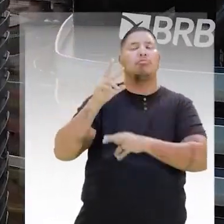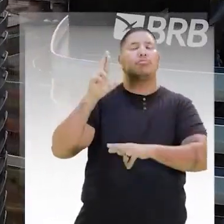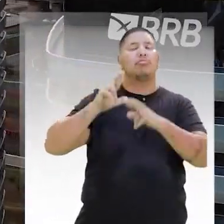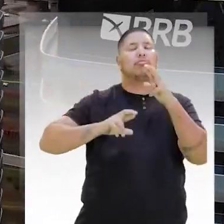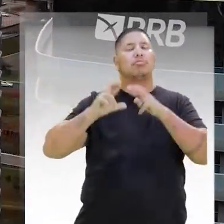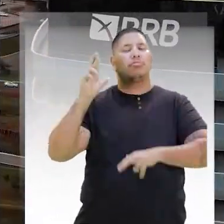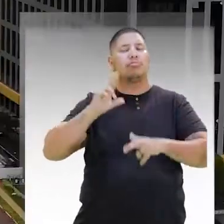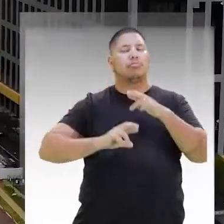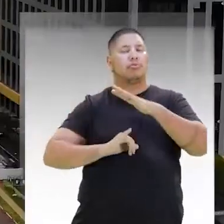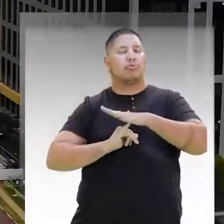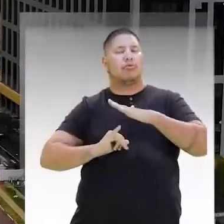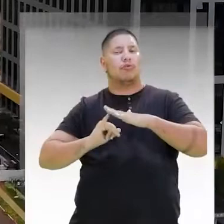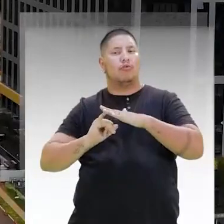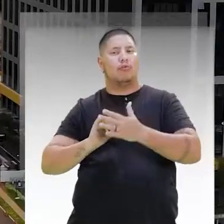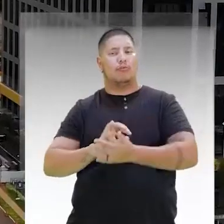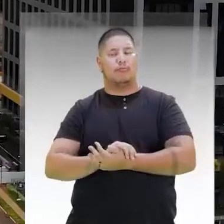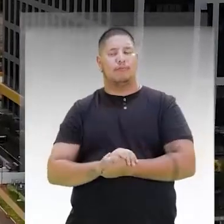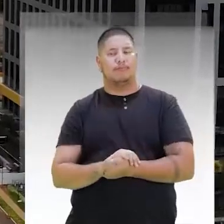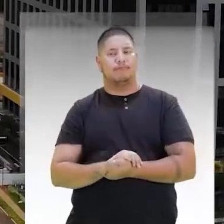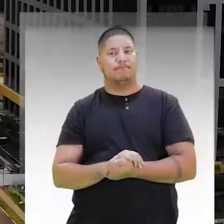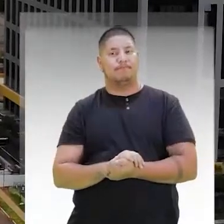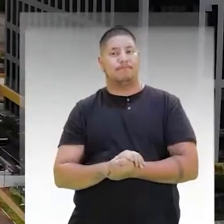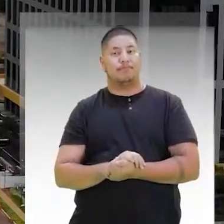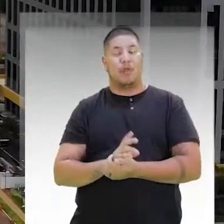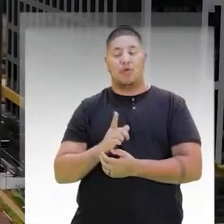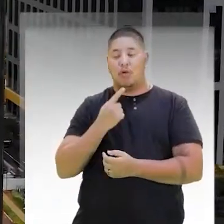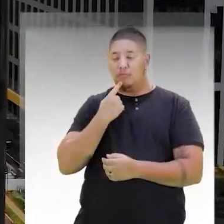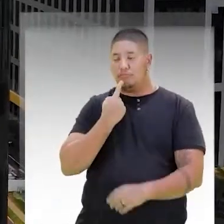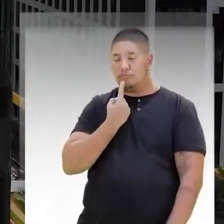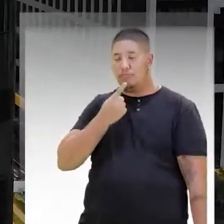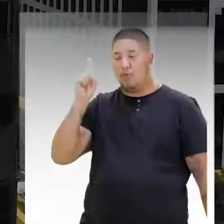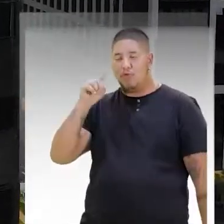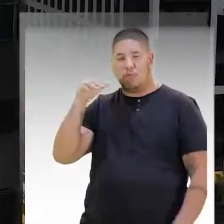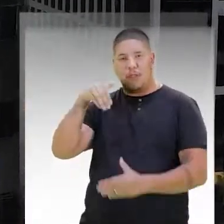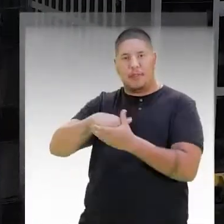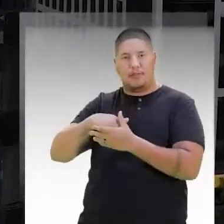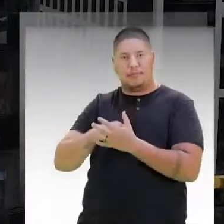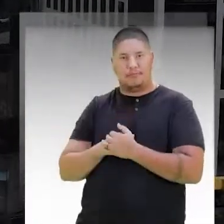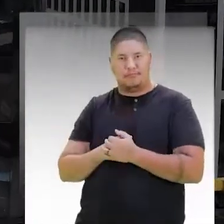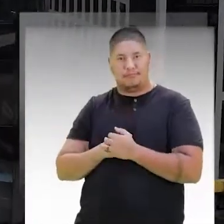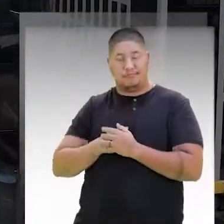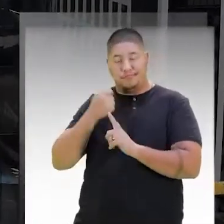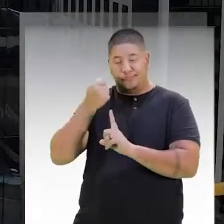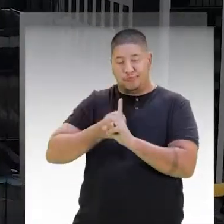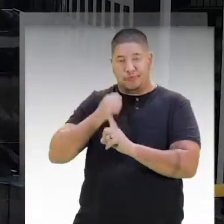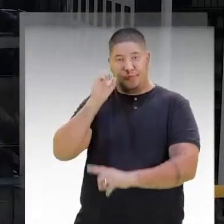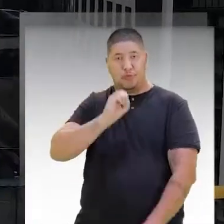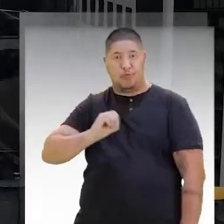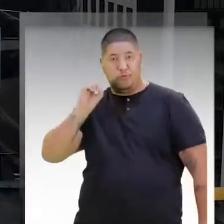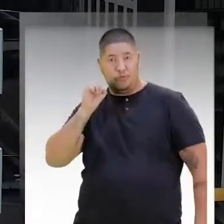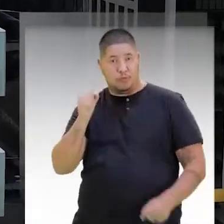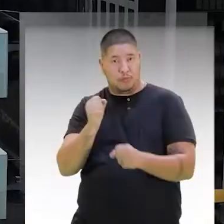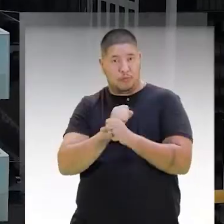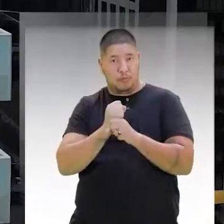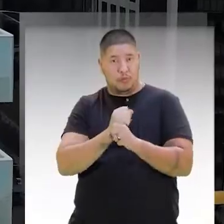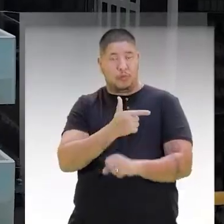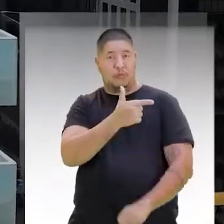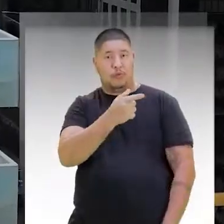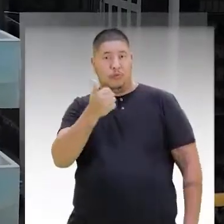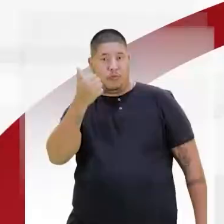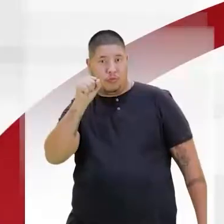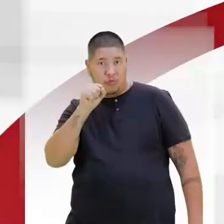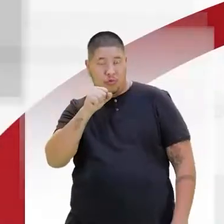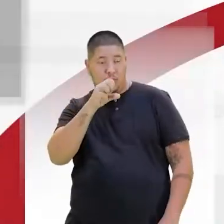de fiscalização das relações de trabalho desde a última eleição. Em outubro de 2018, o Ministério Público